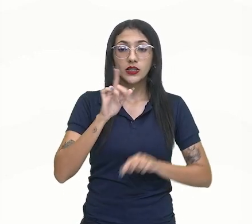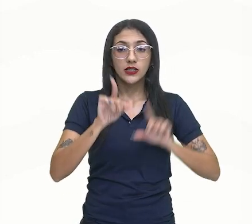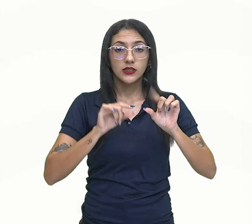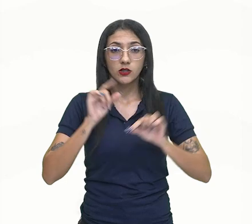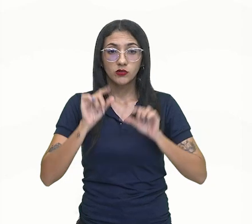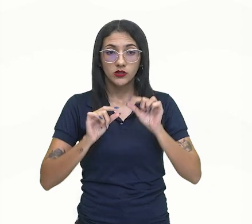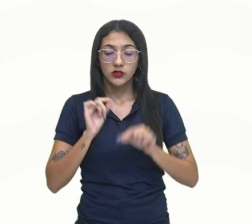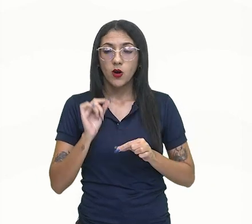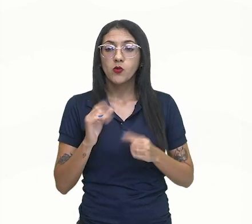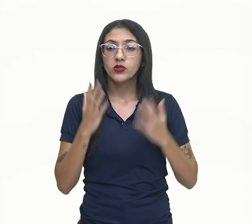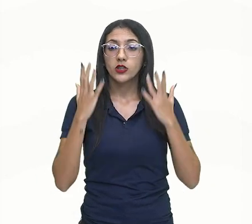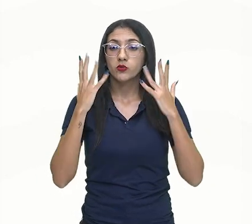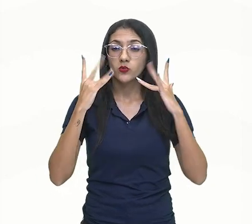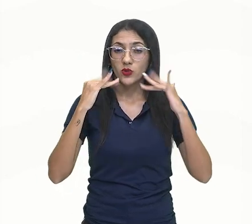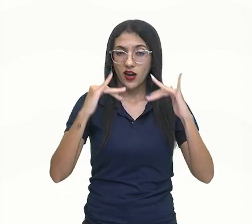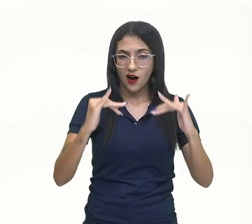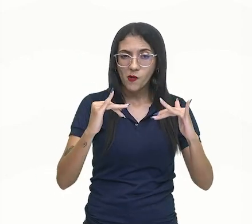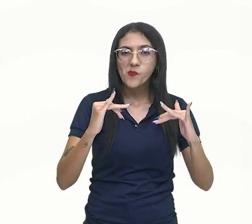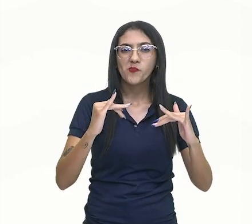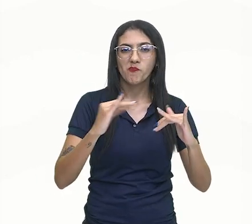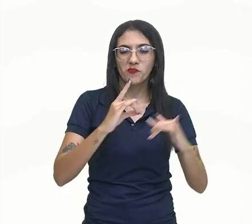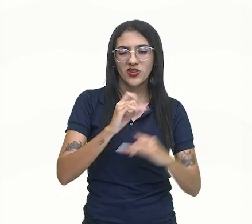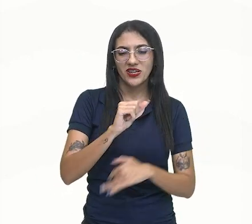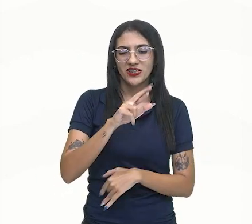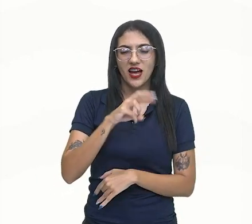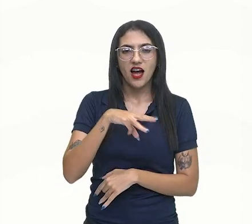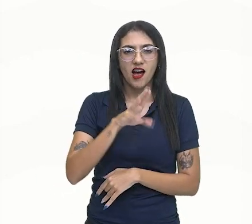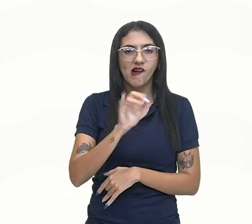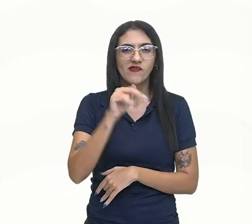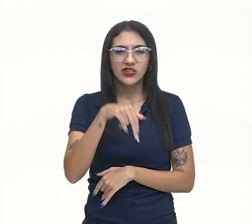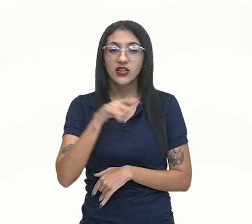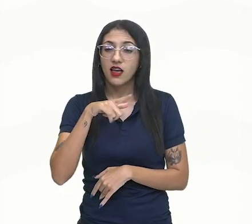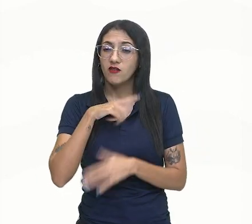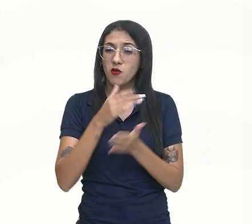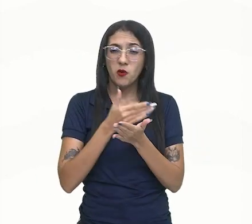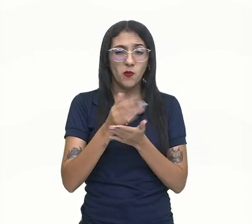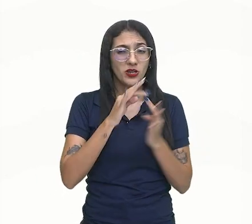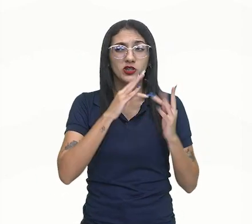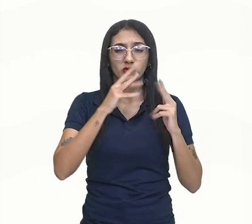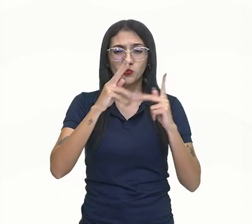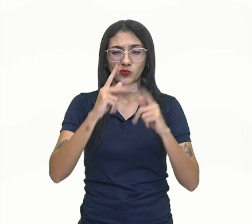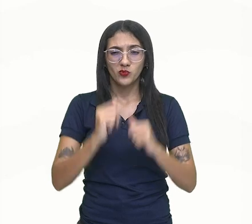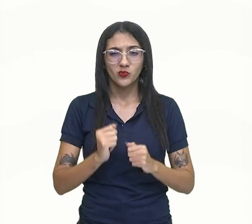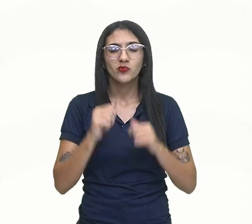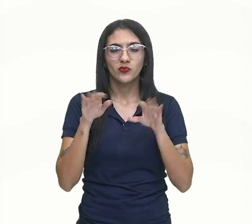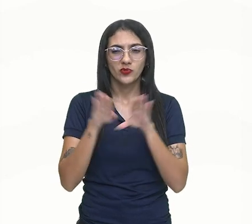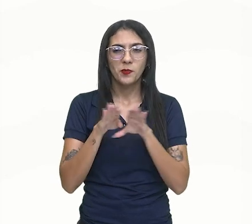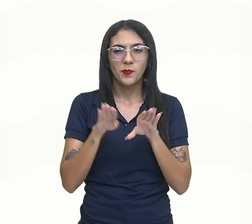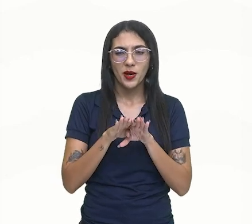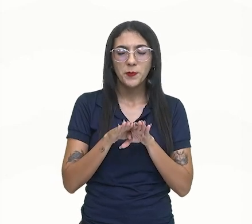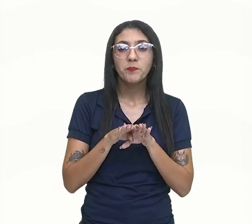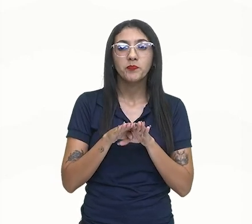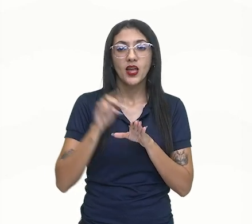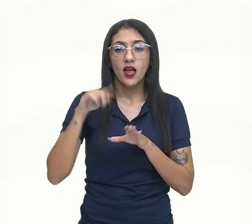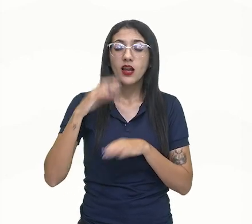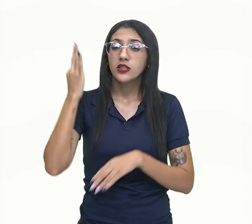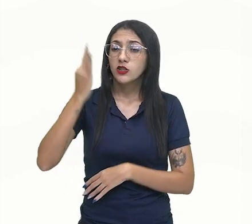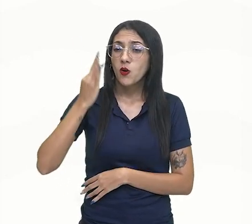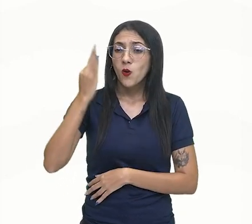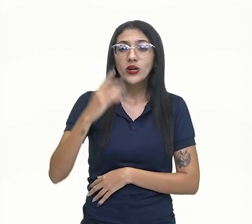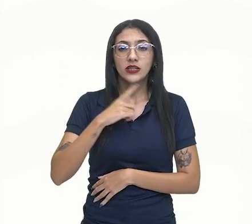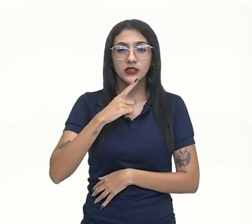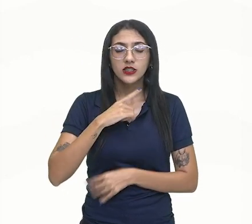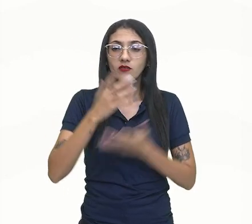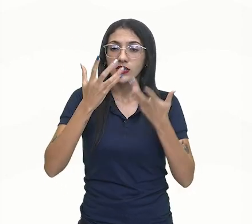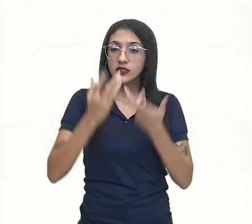seleção natural de Darwin, né, que foi o início de tudo, a teoria que começou a ser aceita para explicar